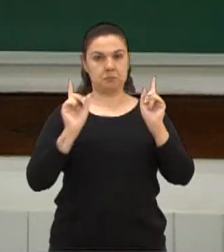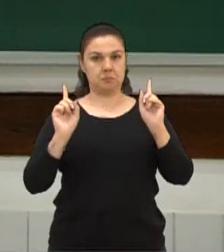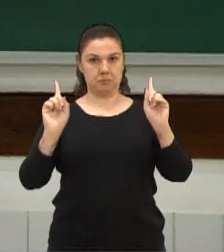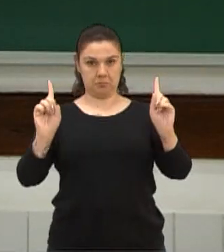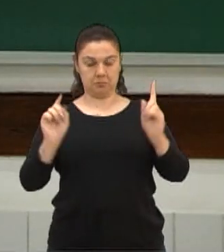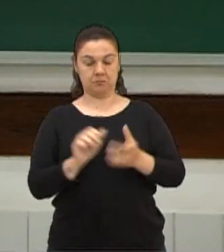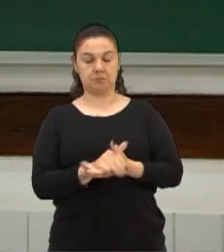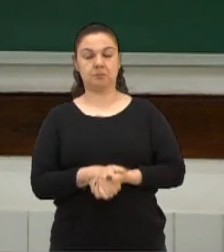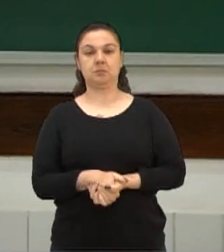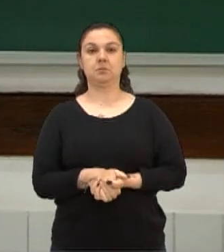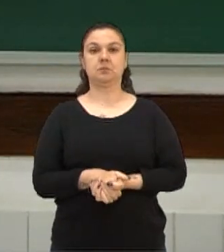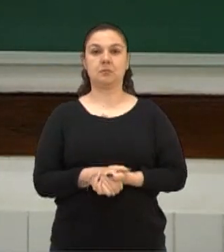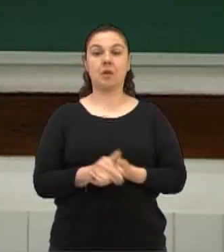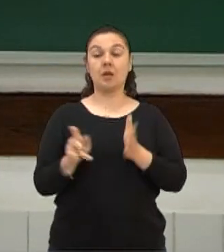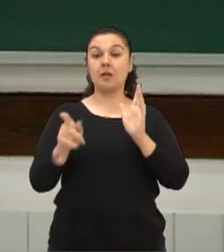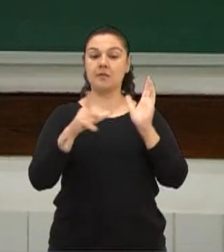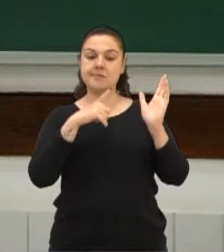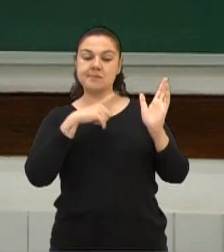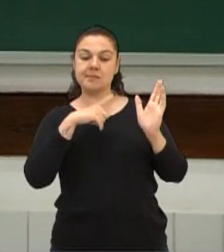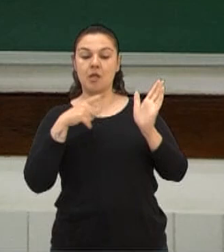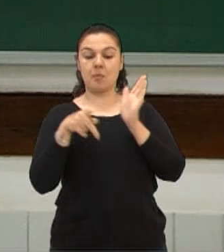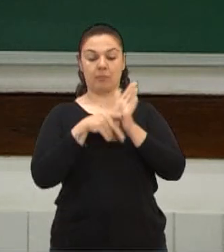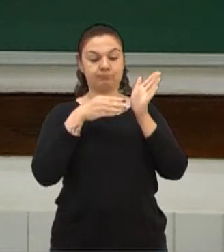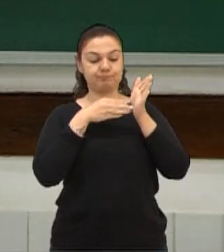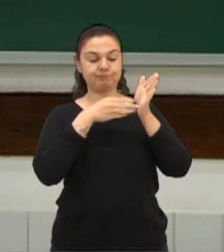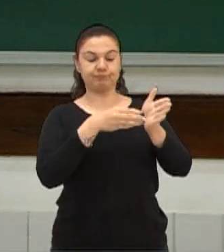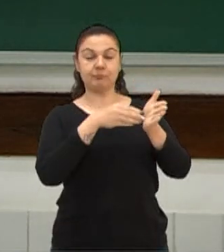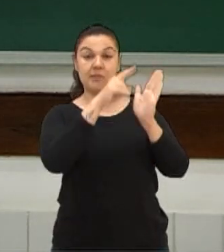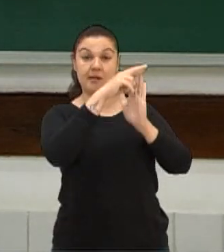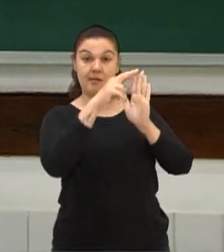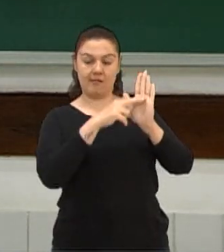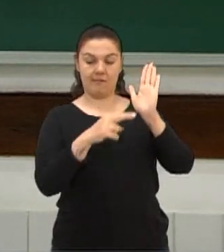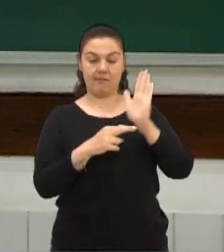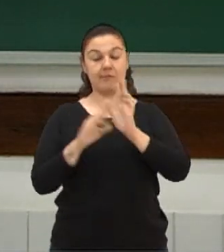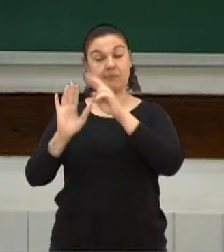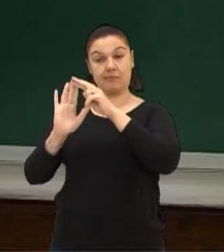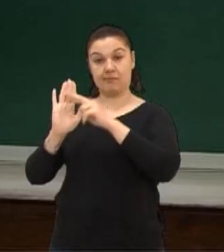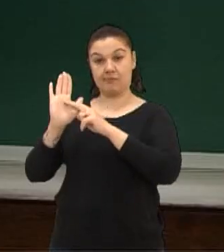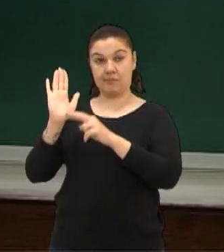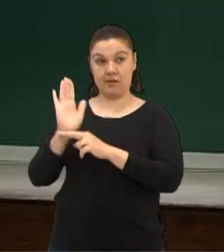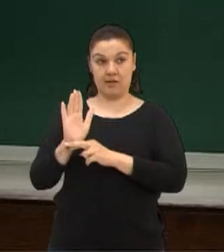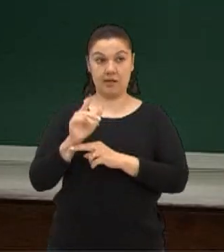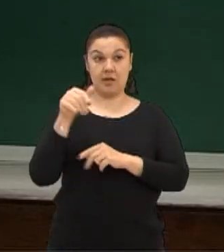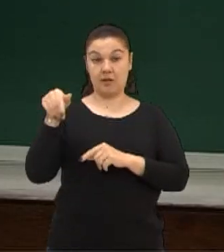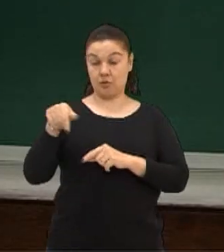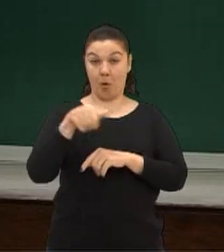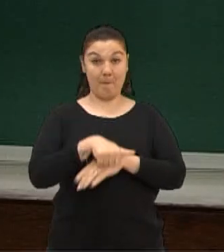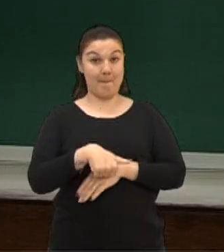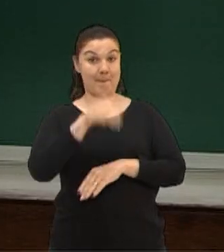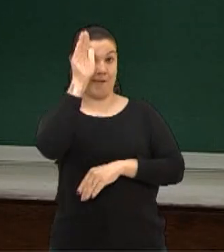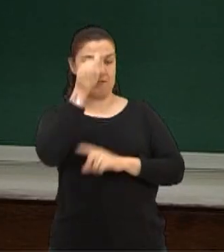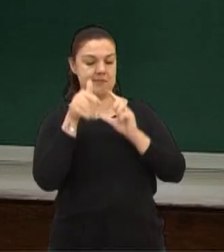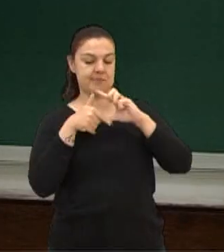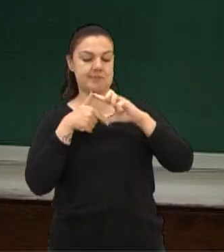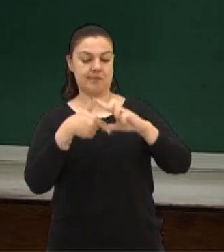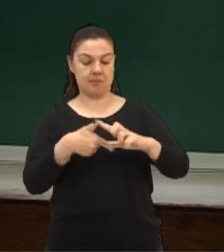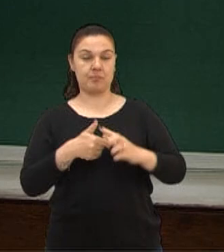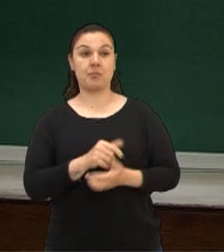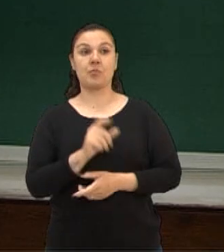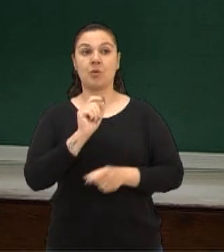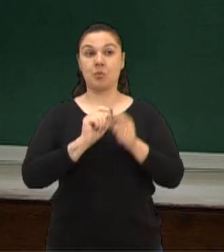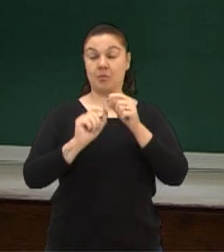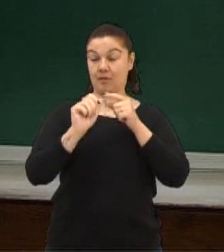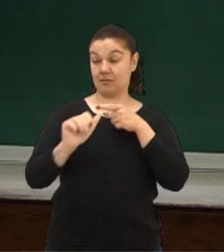de Shakespeare, eles vão seguir uma tradição. Por isso que a pergunta é os sonetos mais tradicionais.